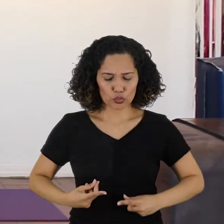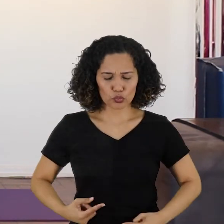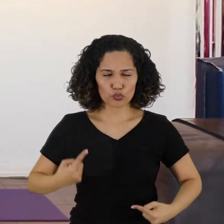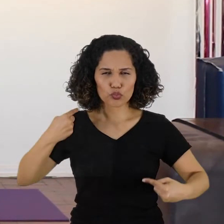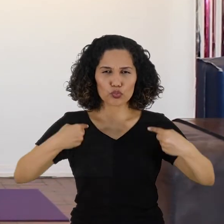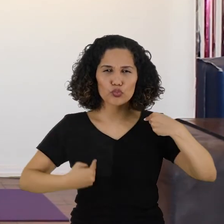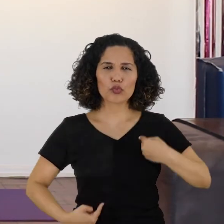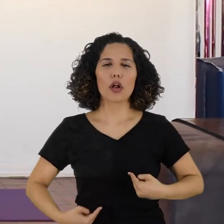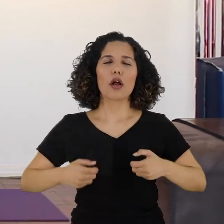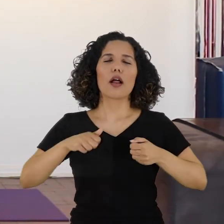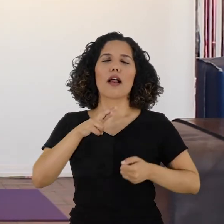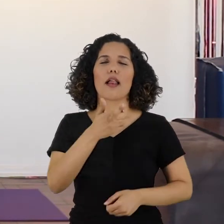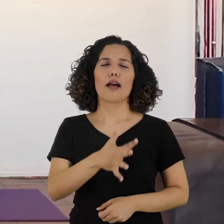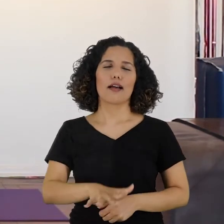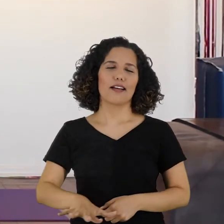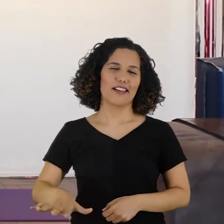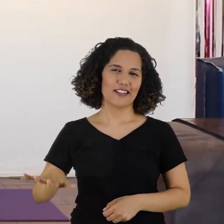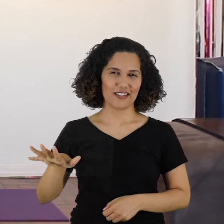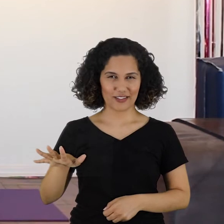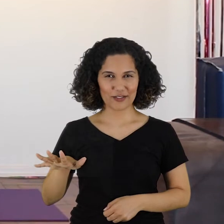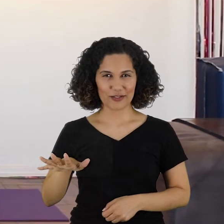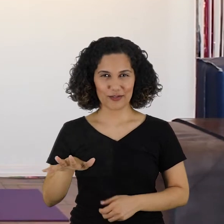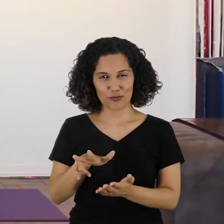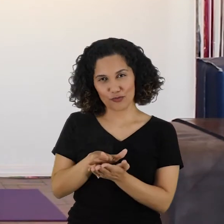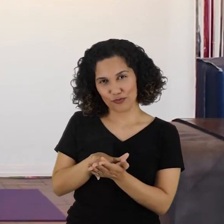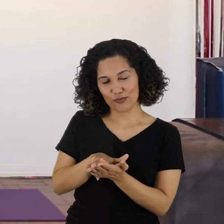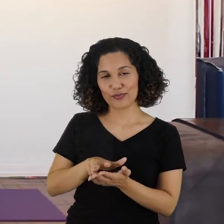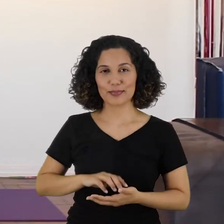corpo relaxando no chão.